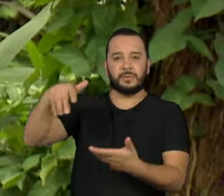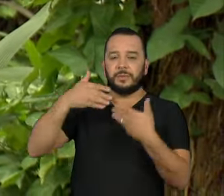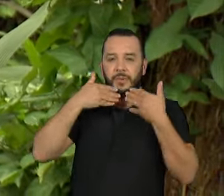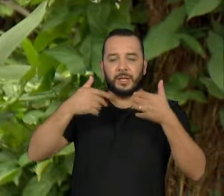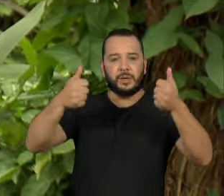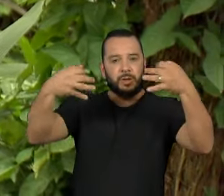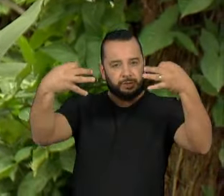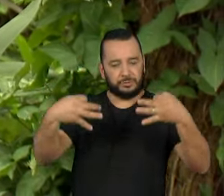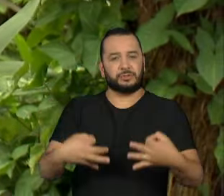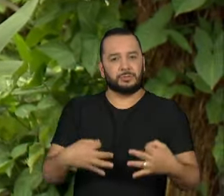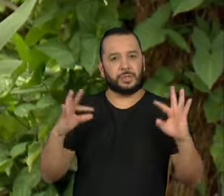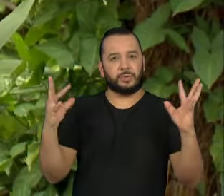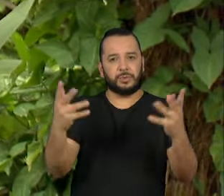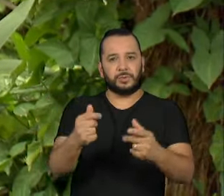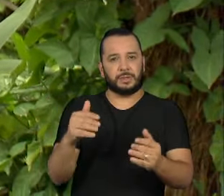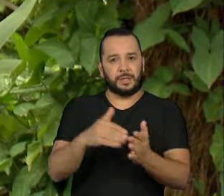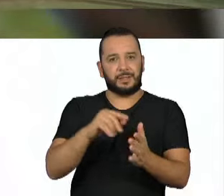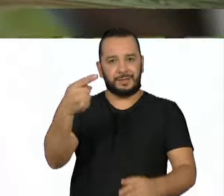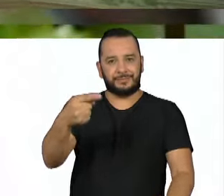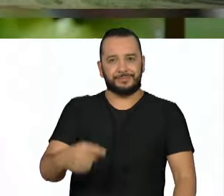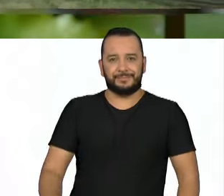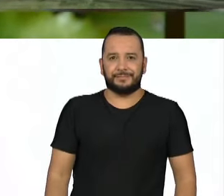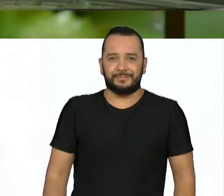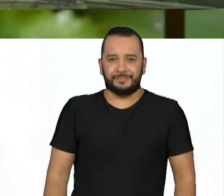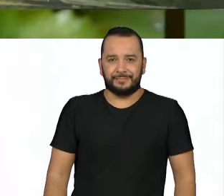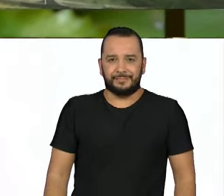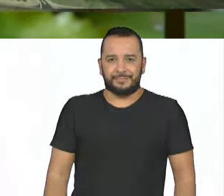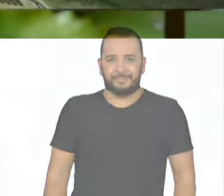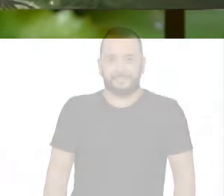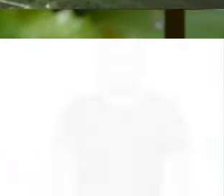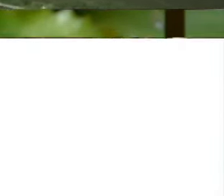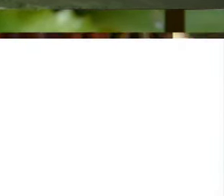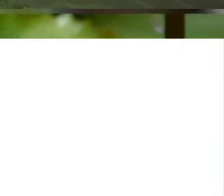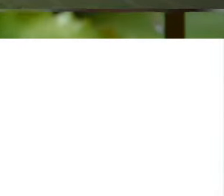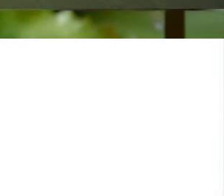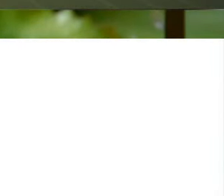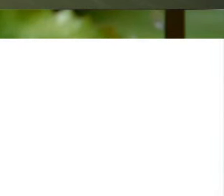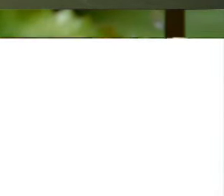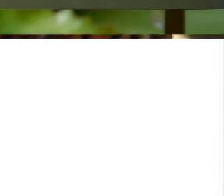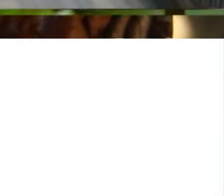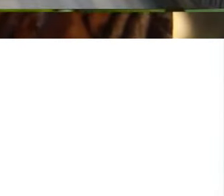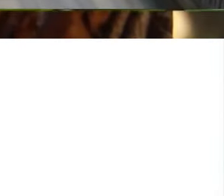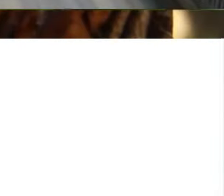e mais digno. Até lá!